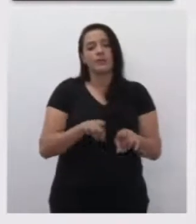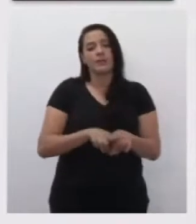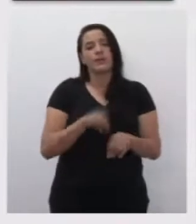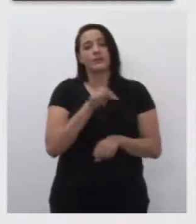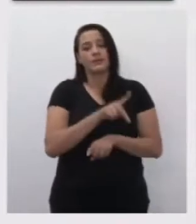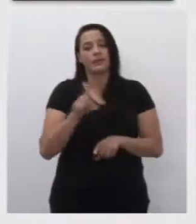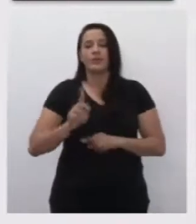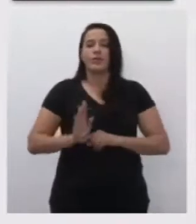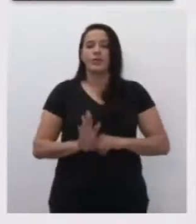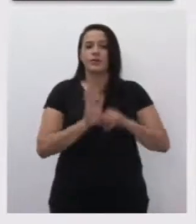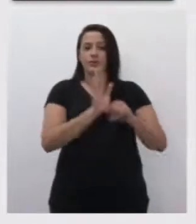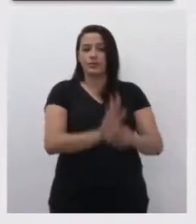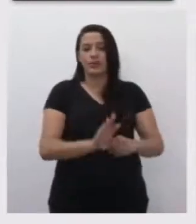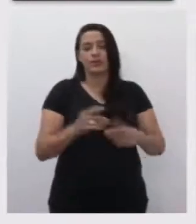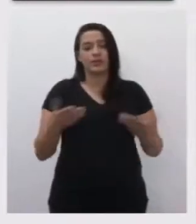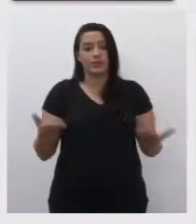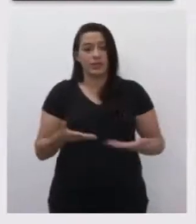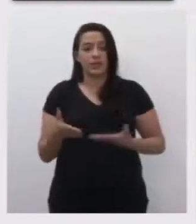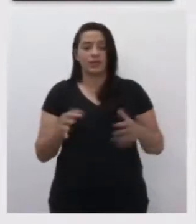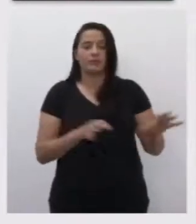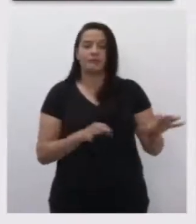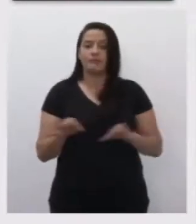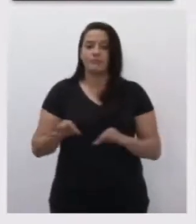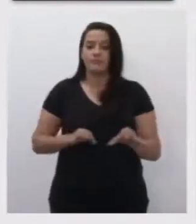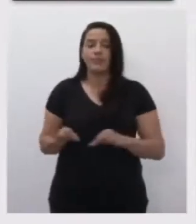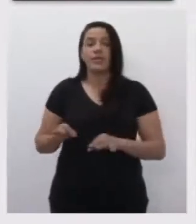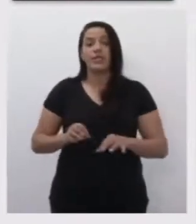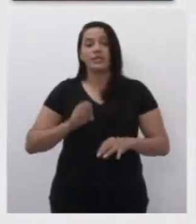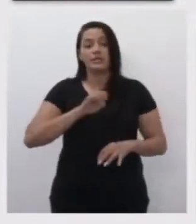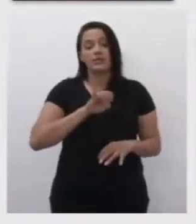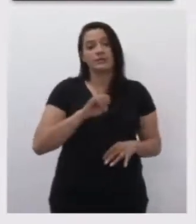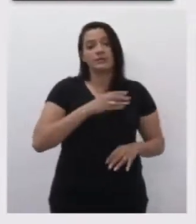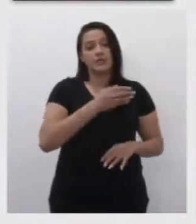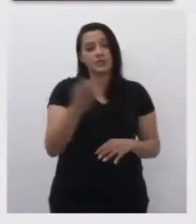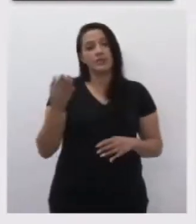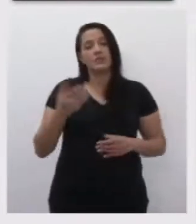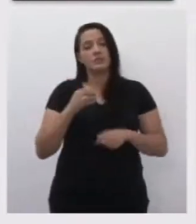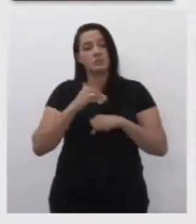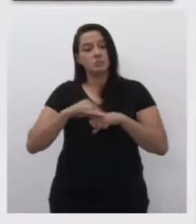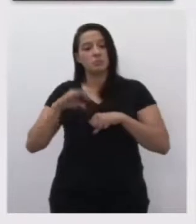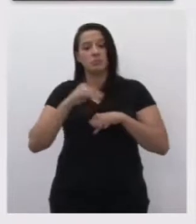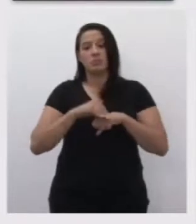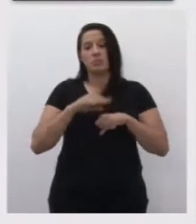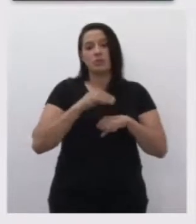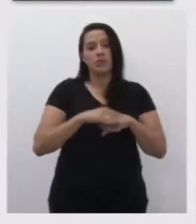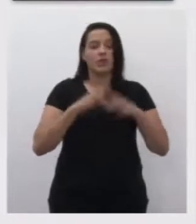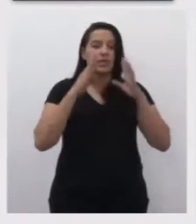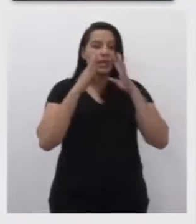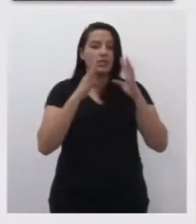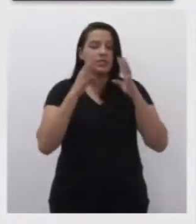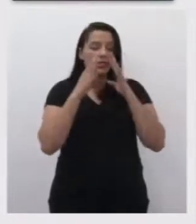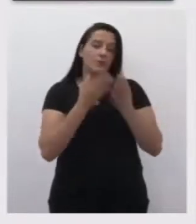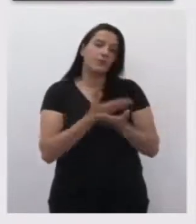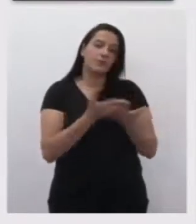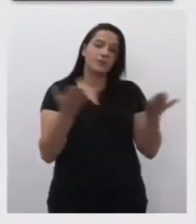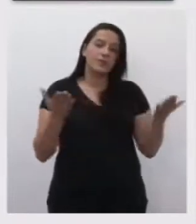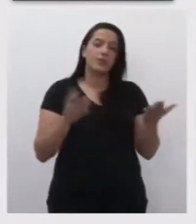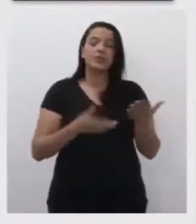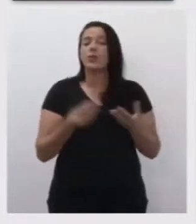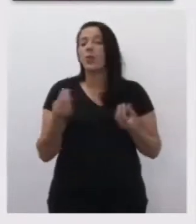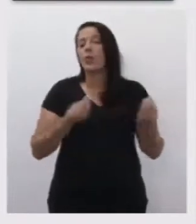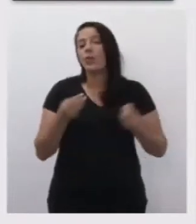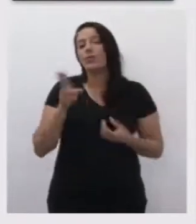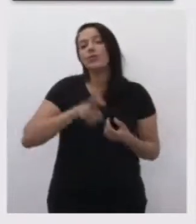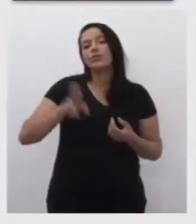está construindo, né, essa divisão que vai atender os professores e a gente precisa ouvir de vocês, ouvir o feedback de vocês de como é que seria melhor